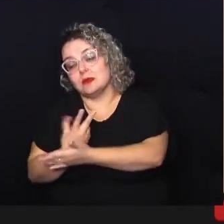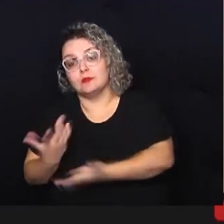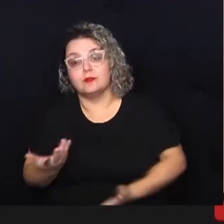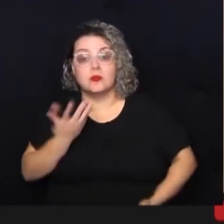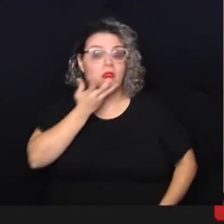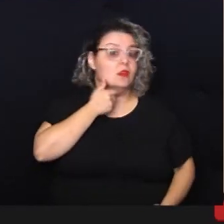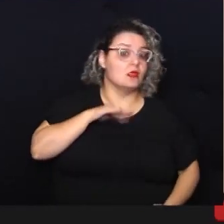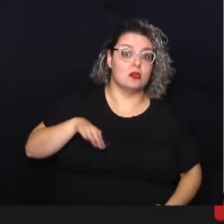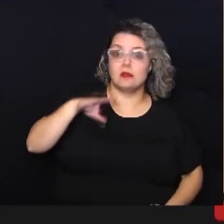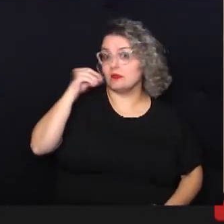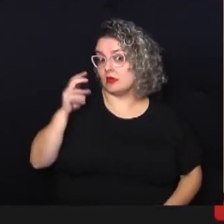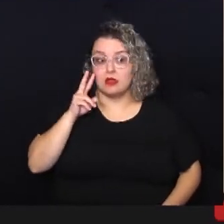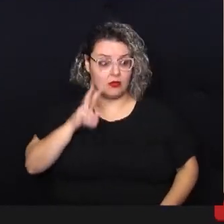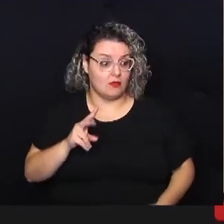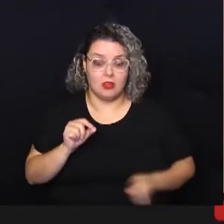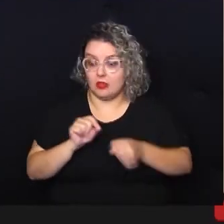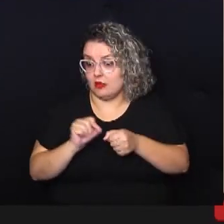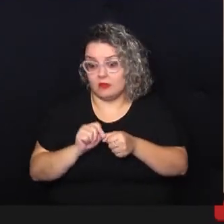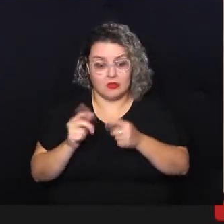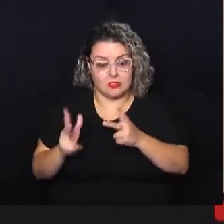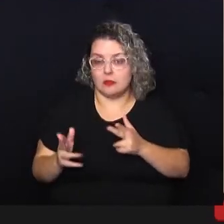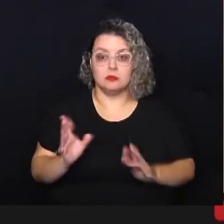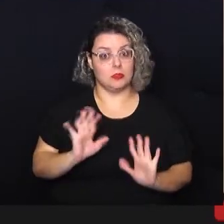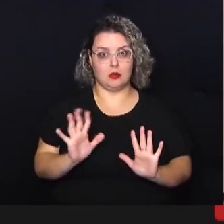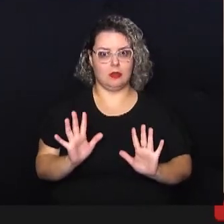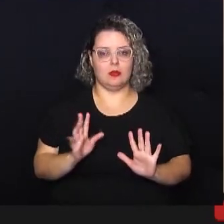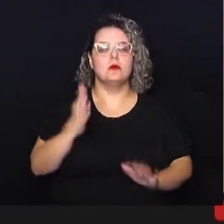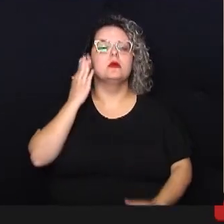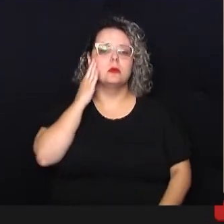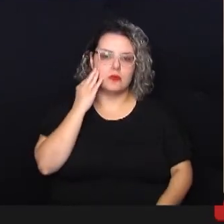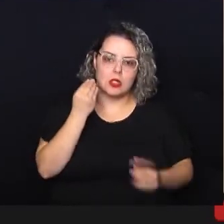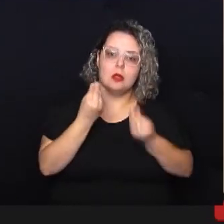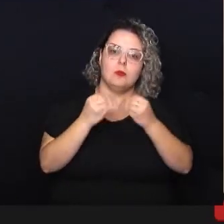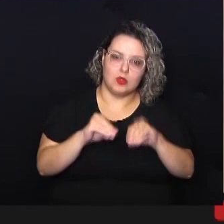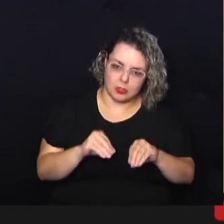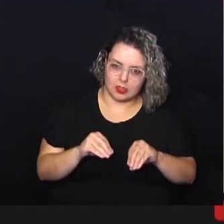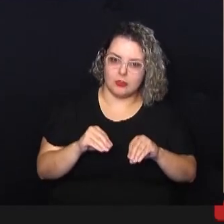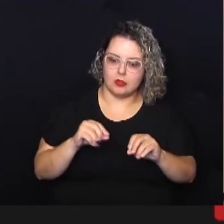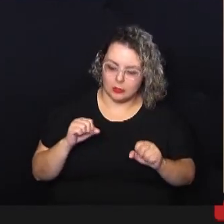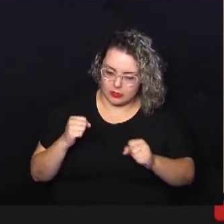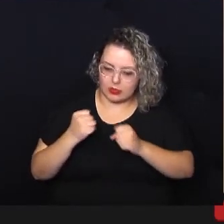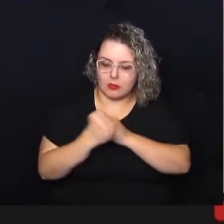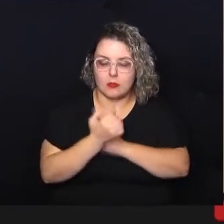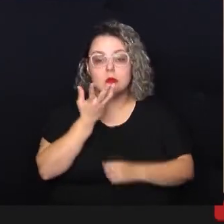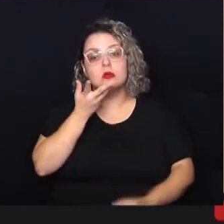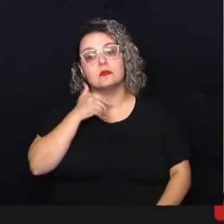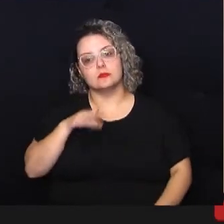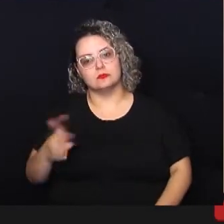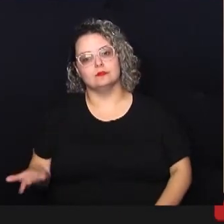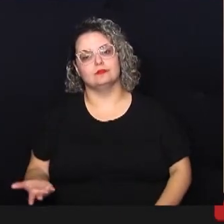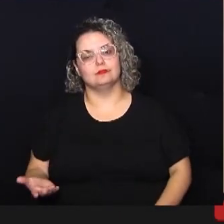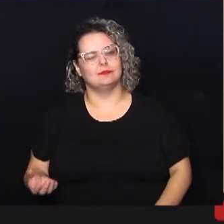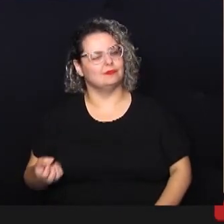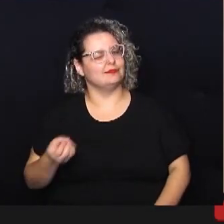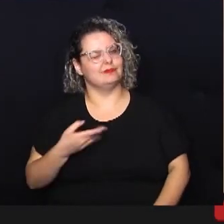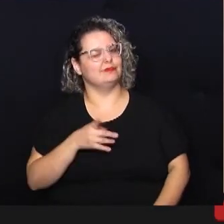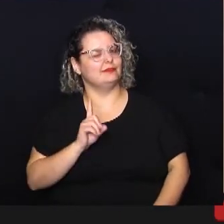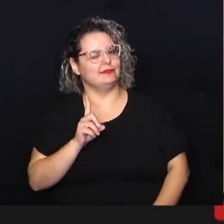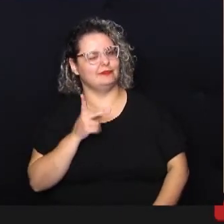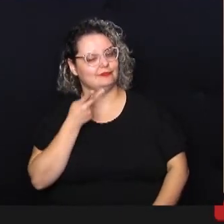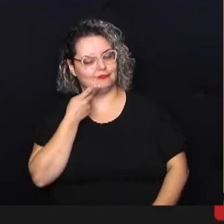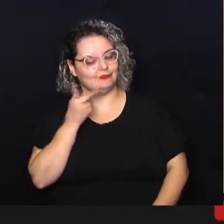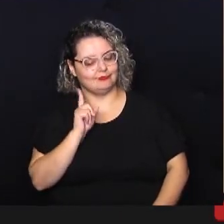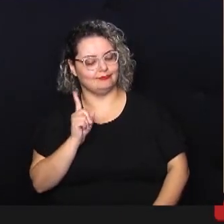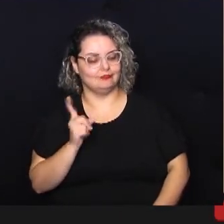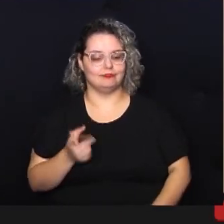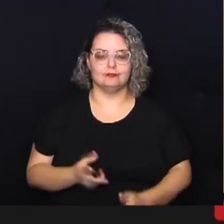que agora tudo bem a gente fazer também. Não, a gente sabe que isso é prejudicial, a gente vai protegê-los, né? Mas novo, não diria que é, não.